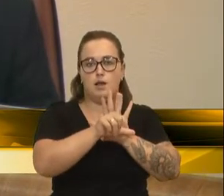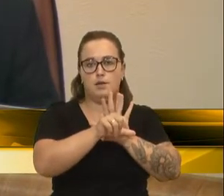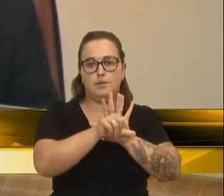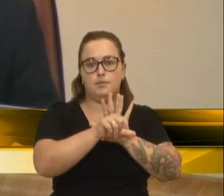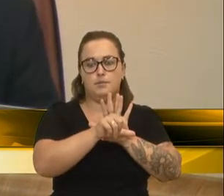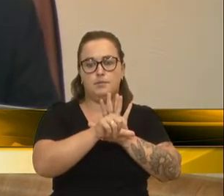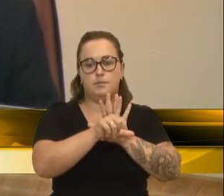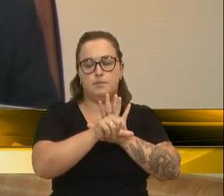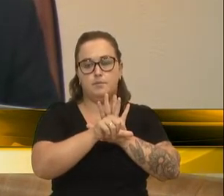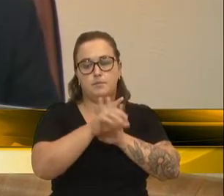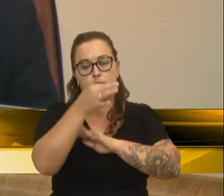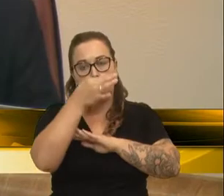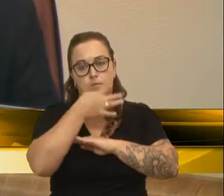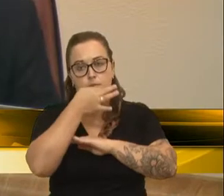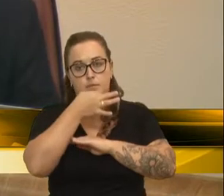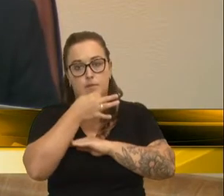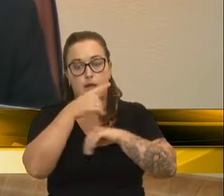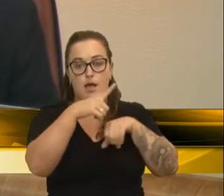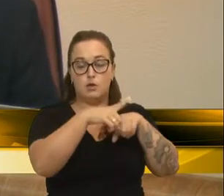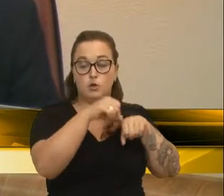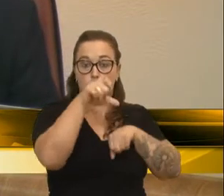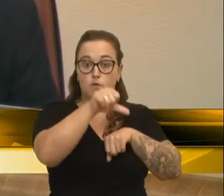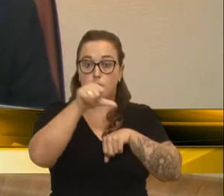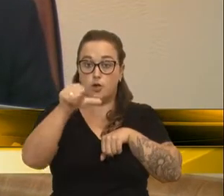pontos. Artigo 99.